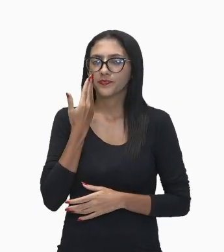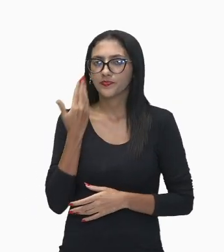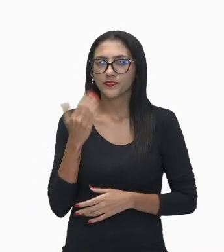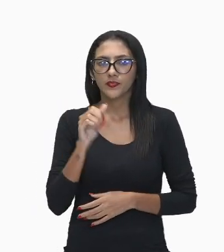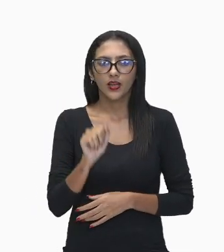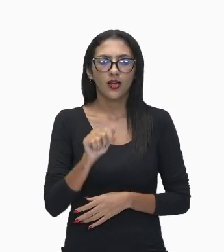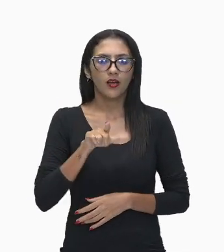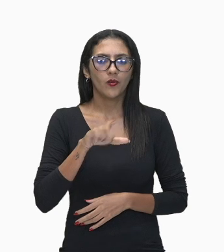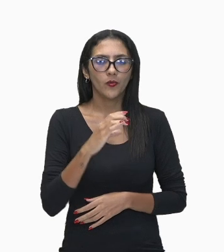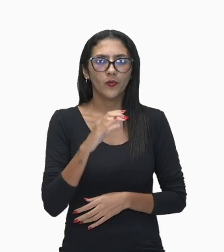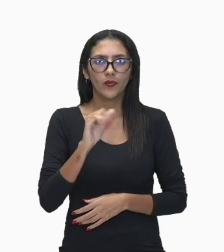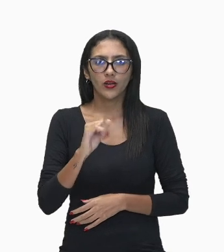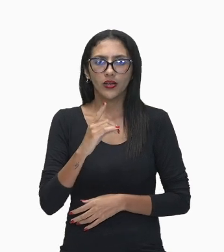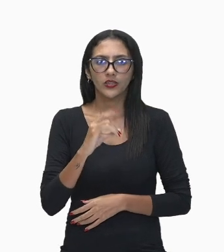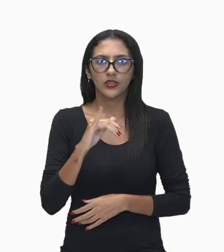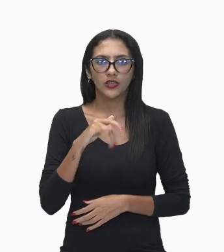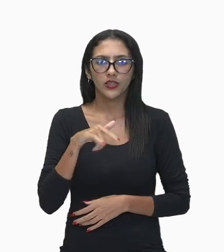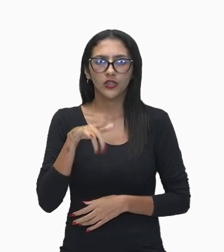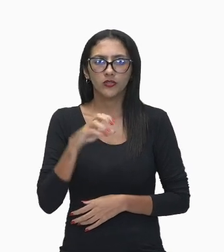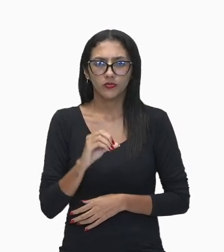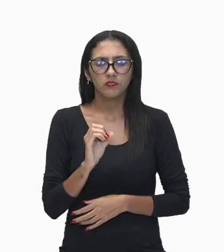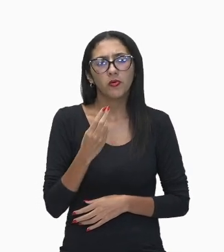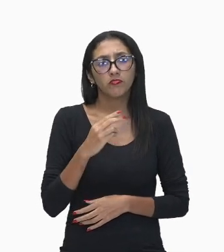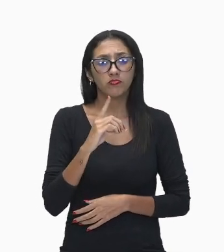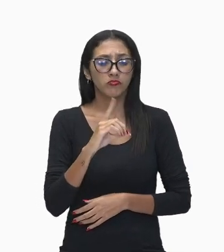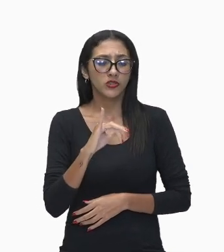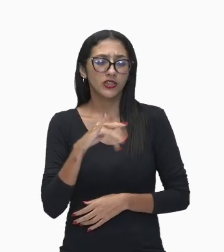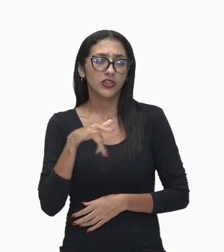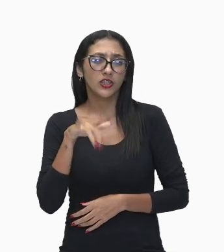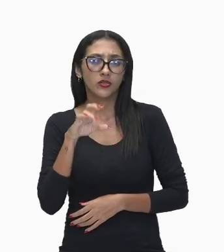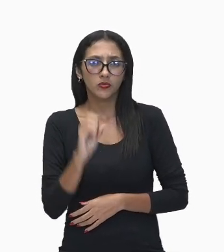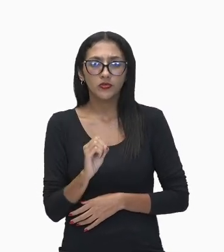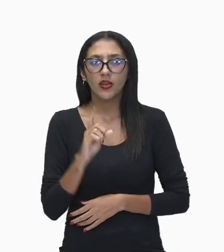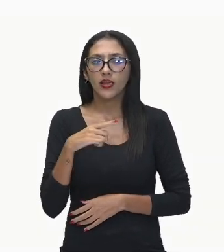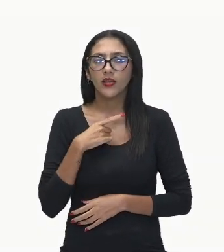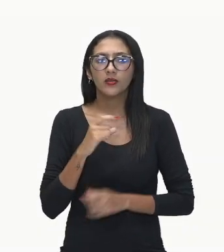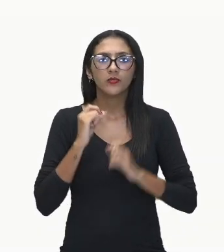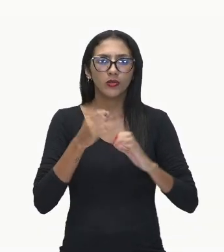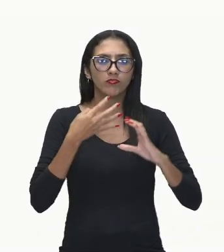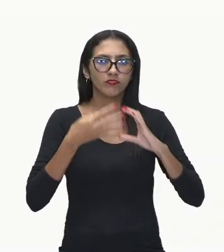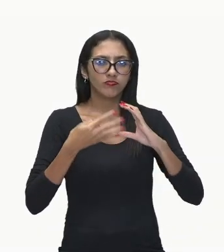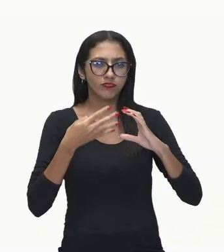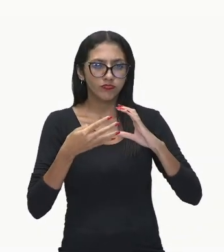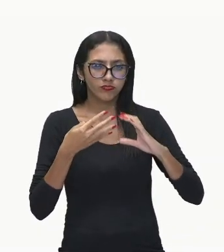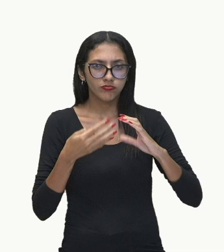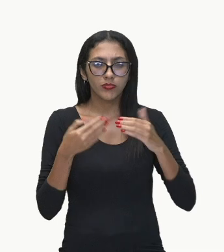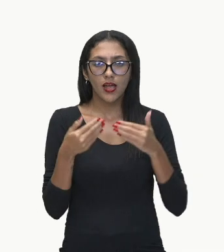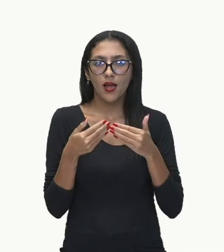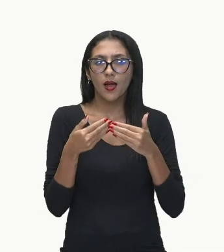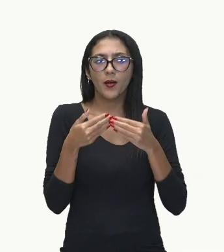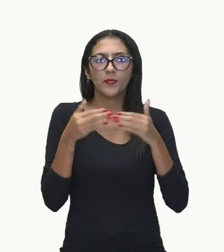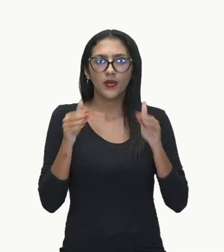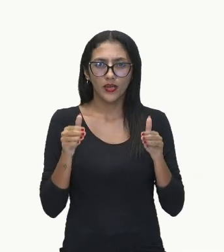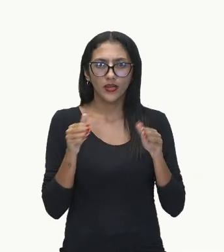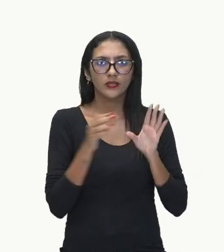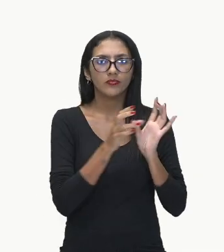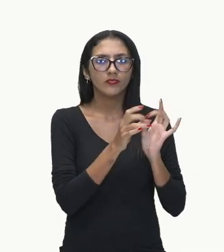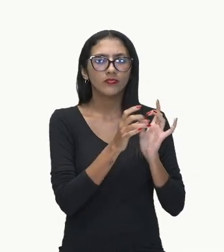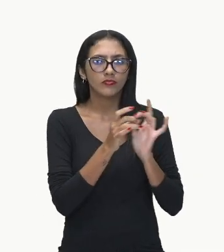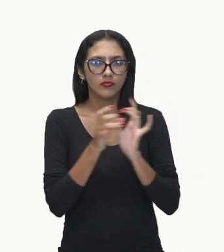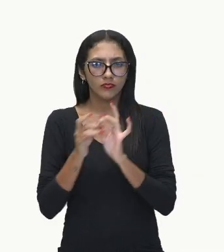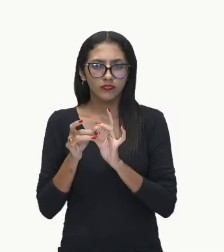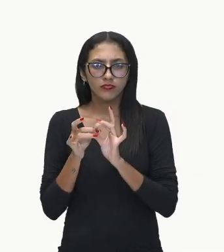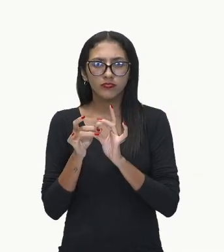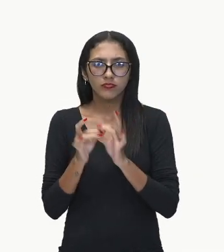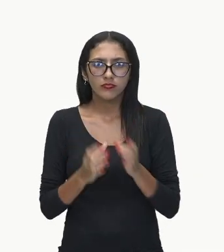ou também chamados apenas de enos, são hidrocarbonetos de cadeia carbônica aberta. Então, de todos